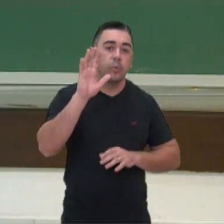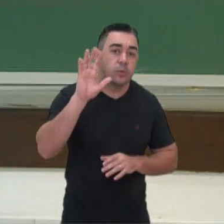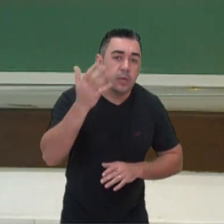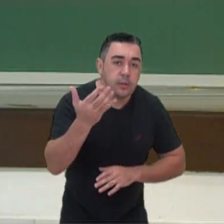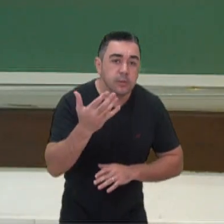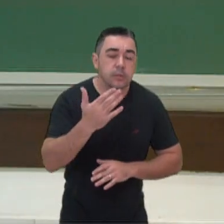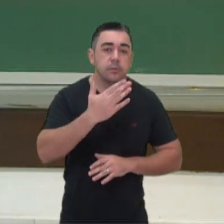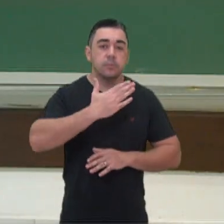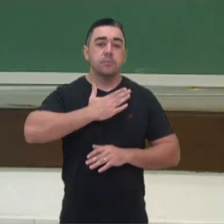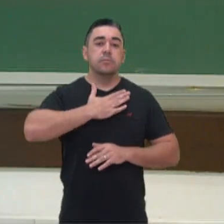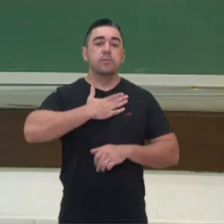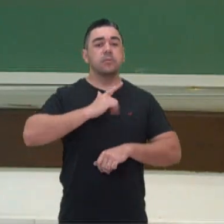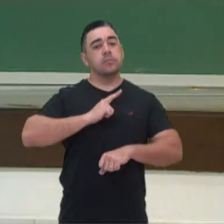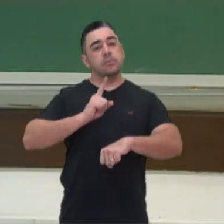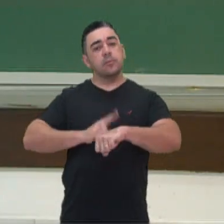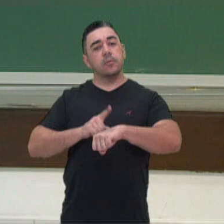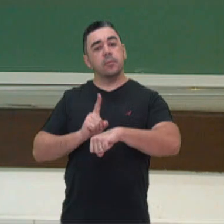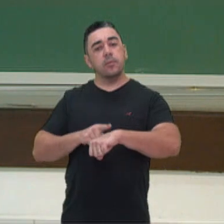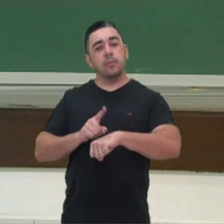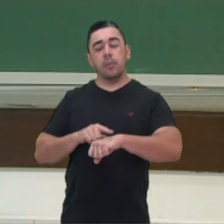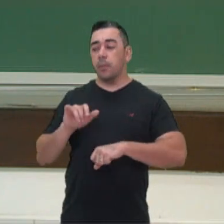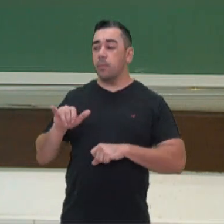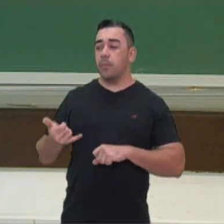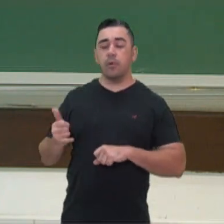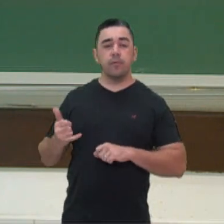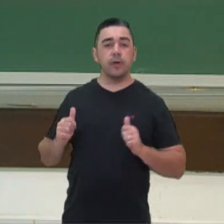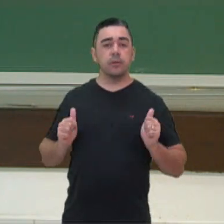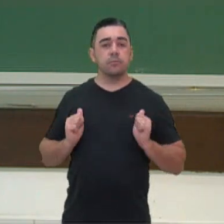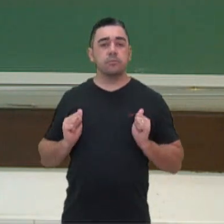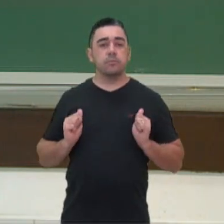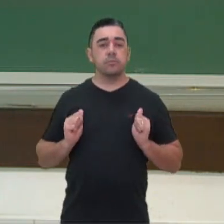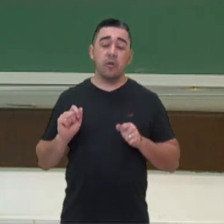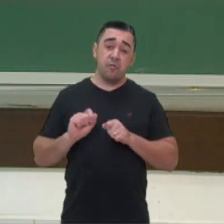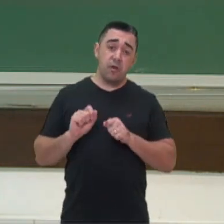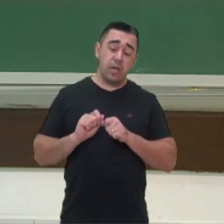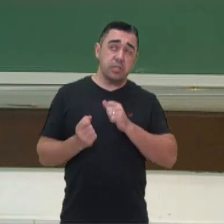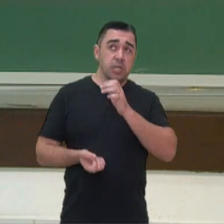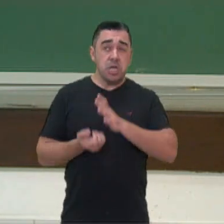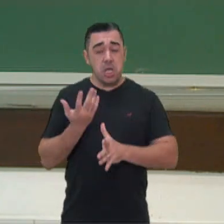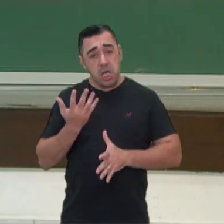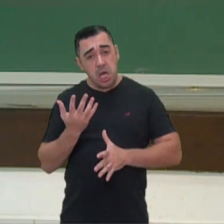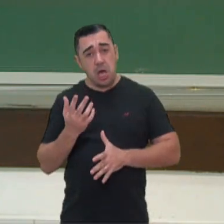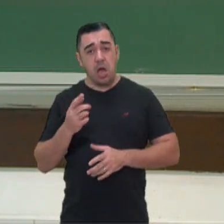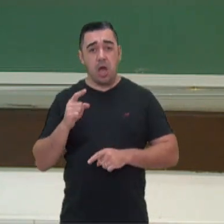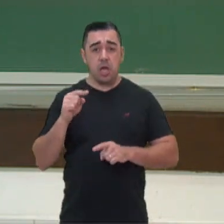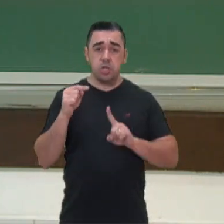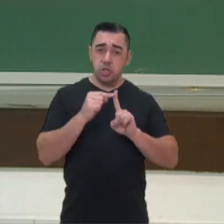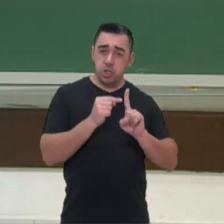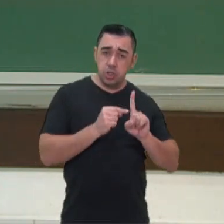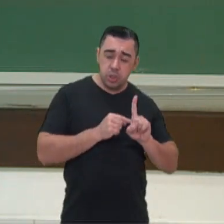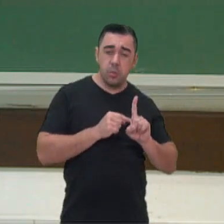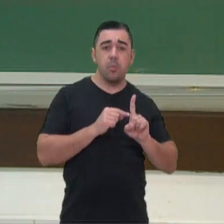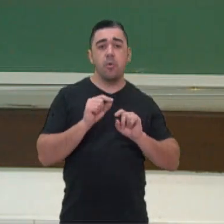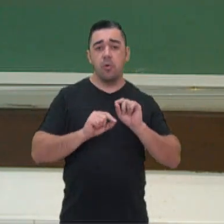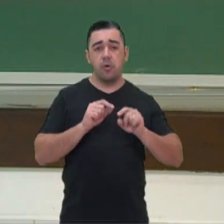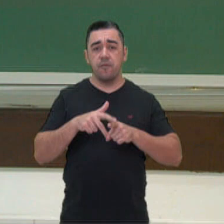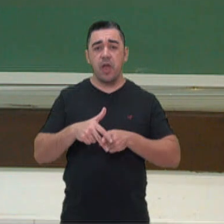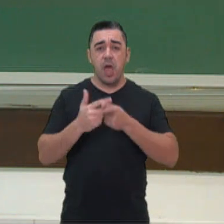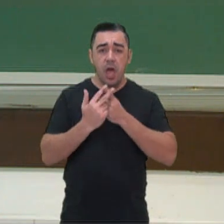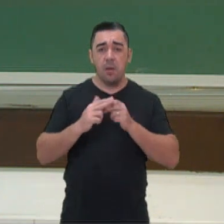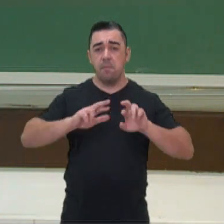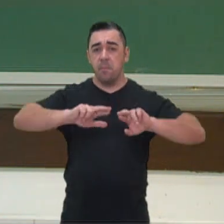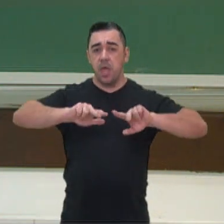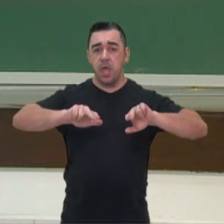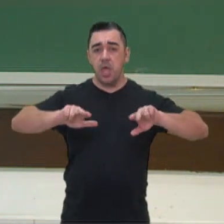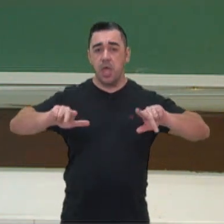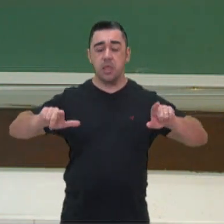Vai me sobrar tempo para fazer outras coisas. Inventar um machado, um novo tipo de enxada e assim por diante.